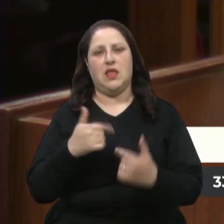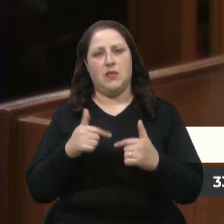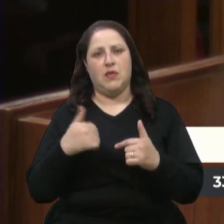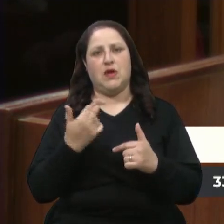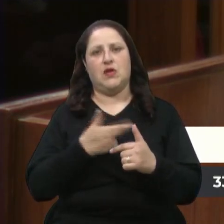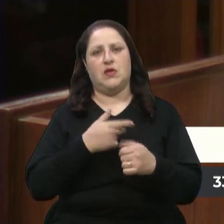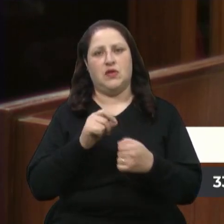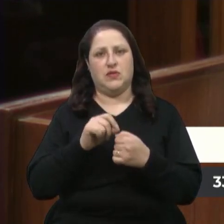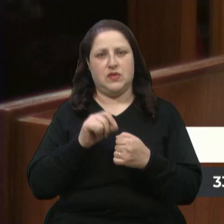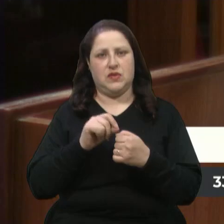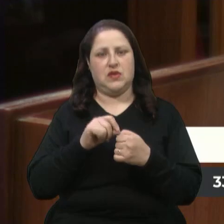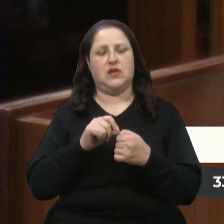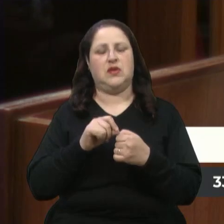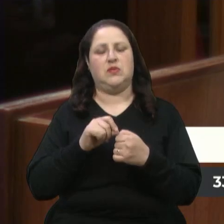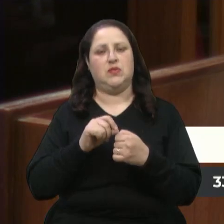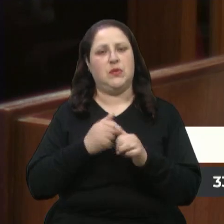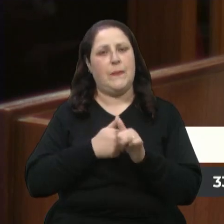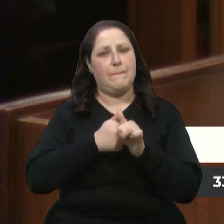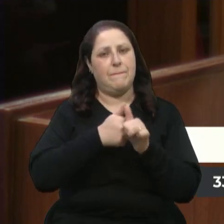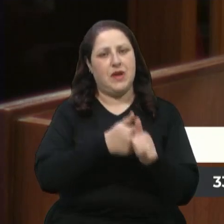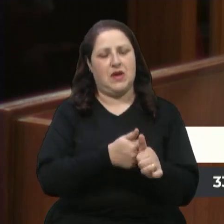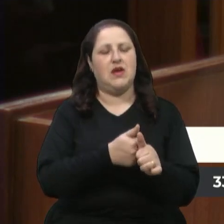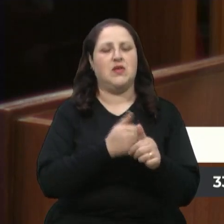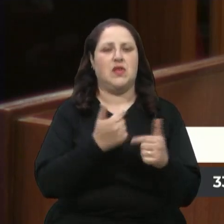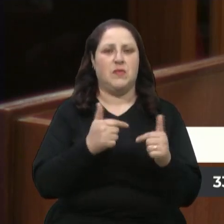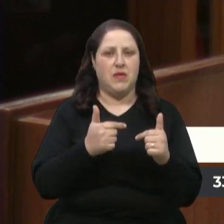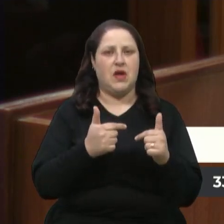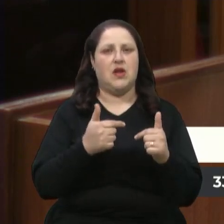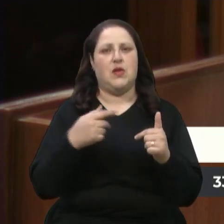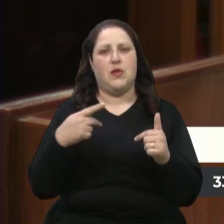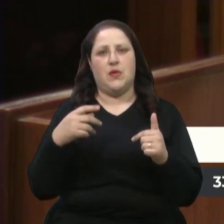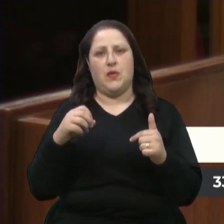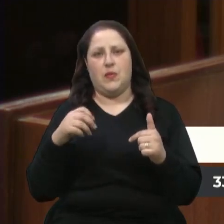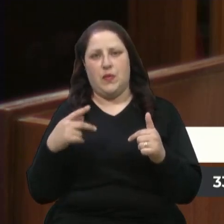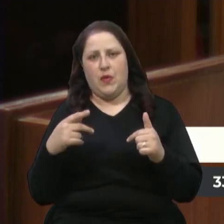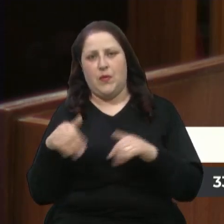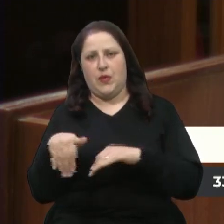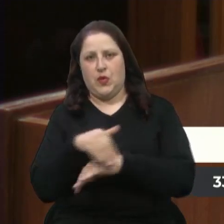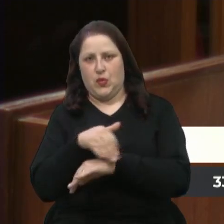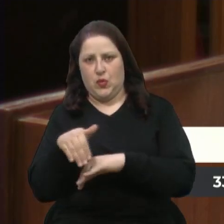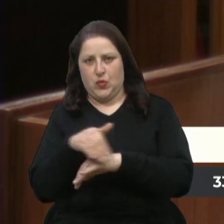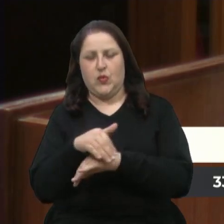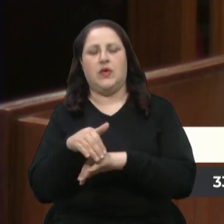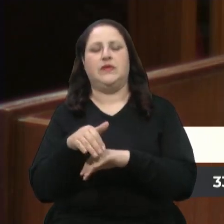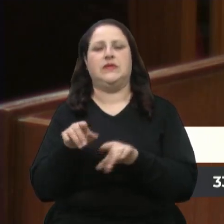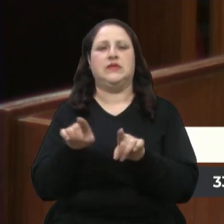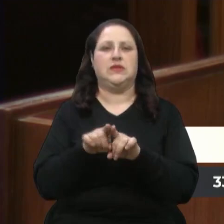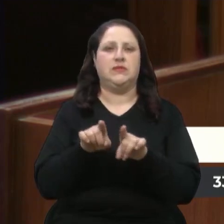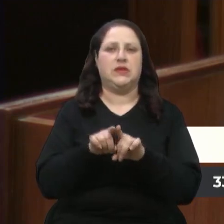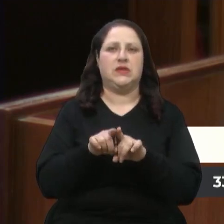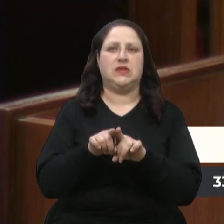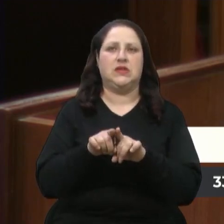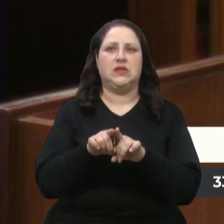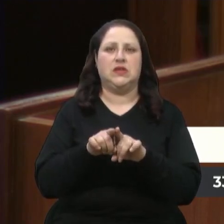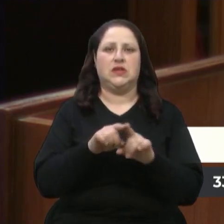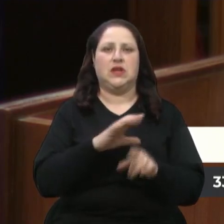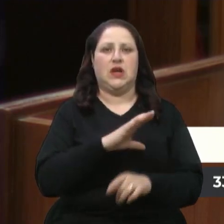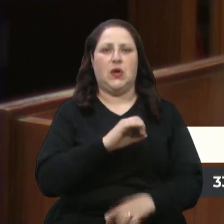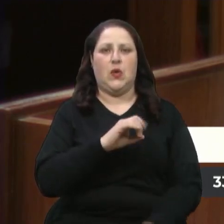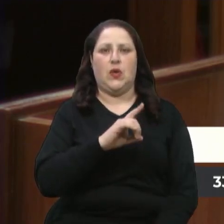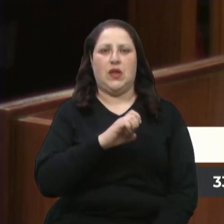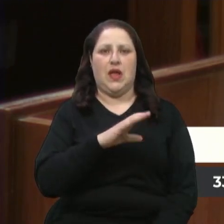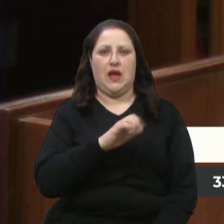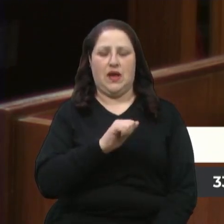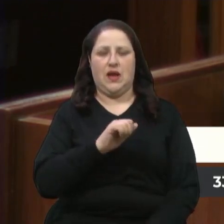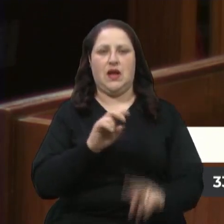um trabalho muito próximo, enquanto Pop Rua, falando agora Pop Rua e a Codeca, que